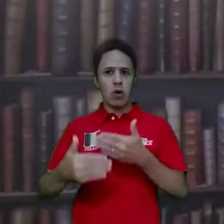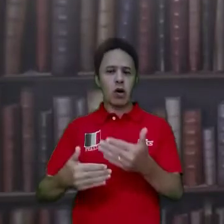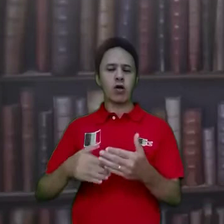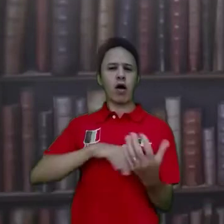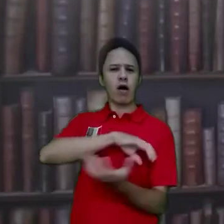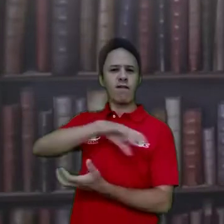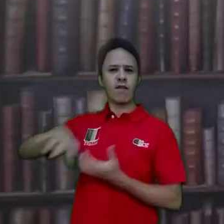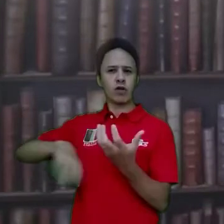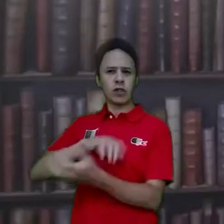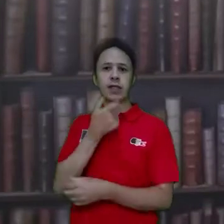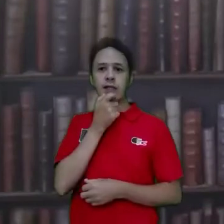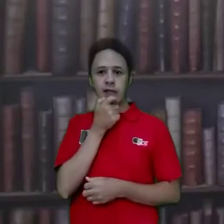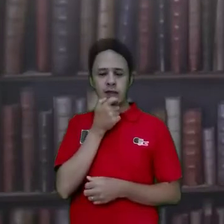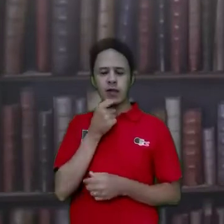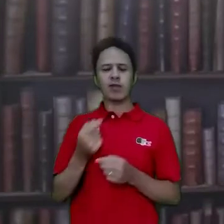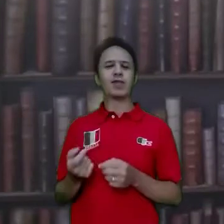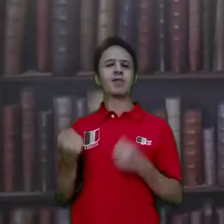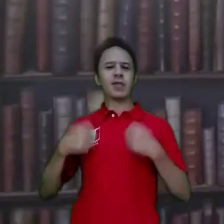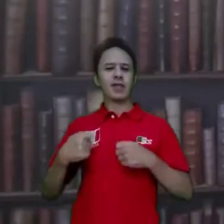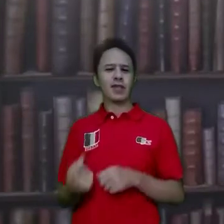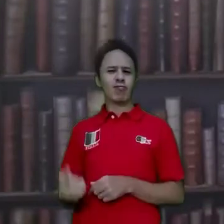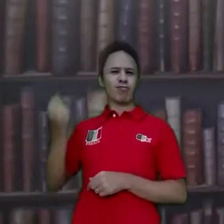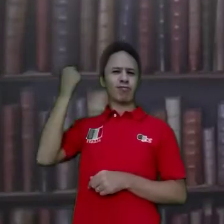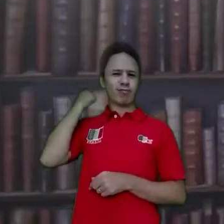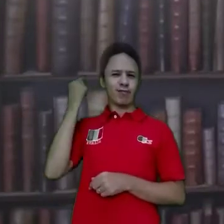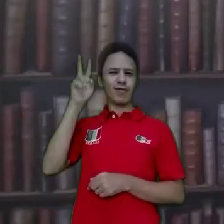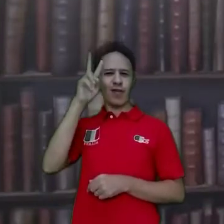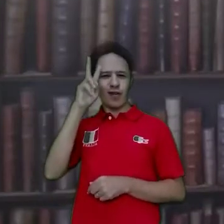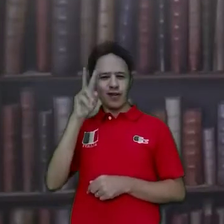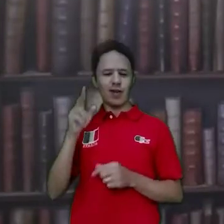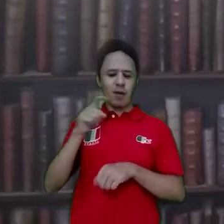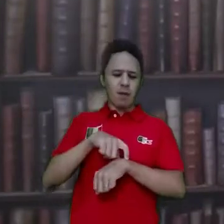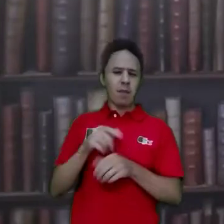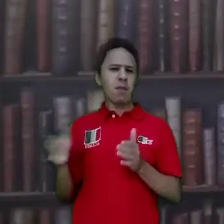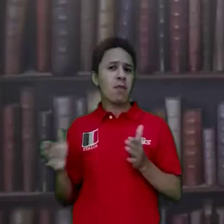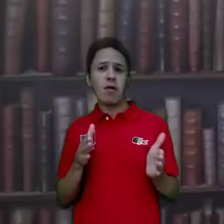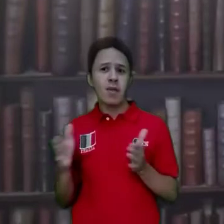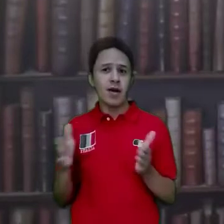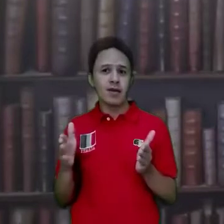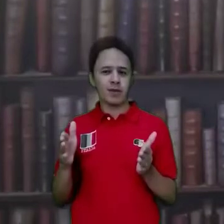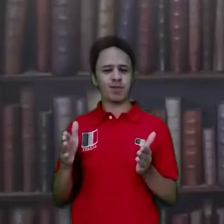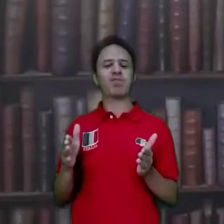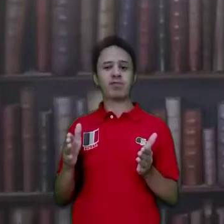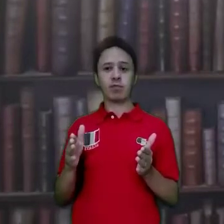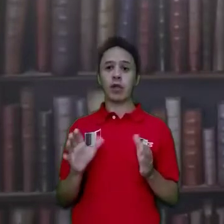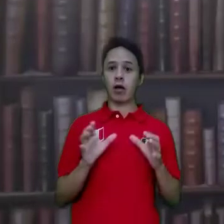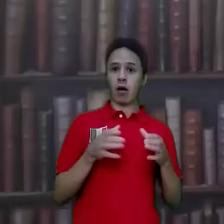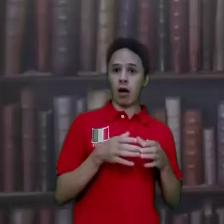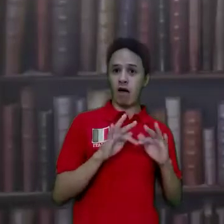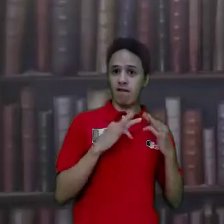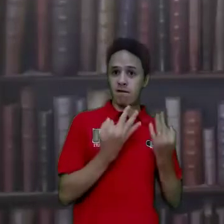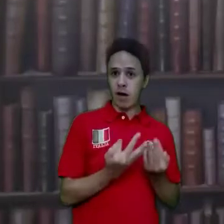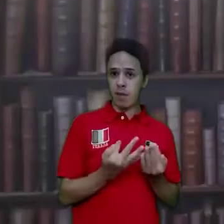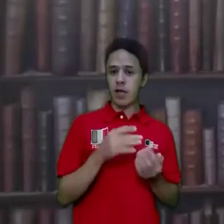do processo revolucionário inglês, recuemos um pouco. Para qual momento? A transição